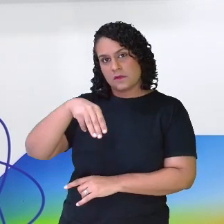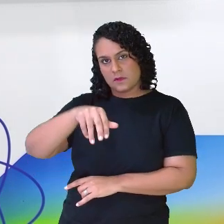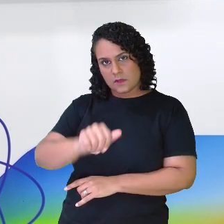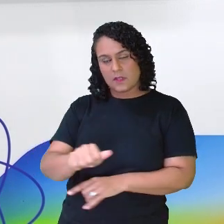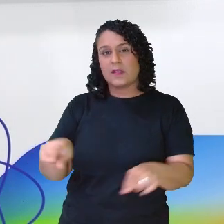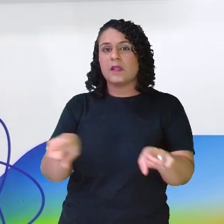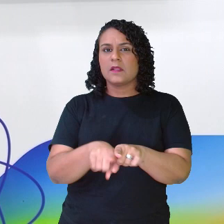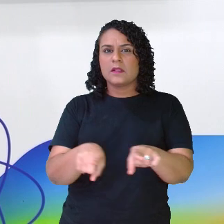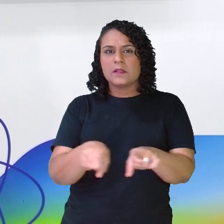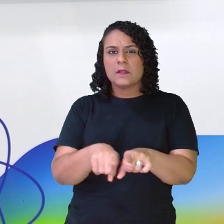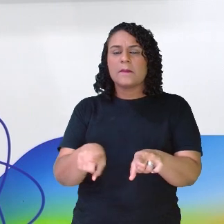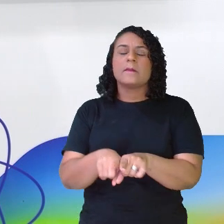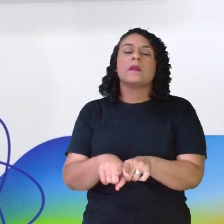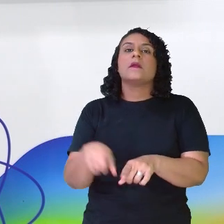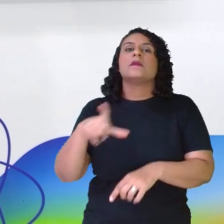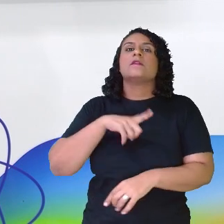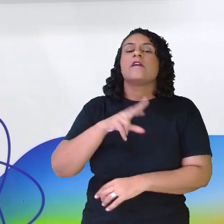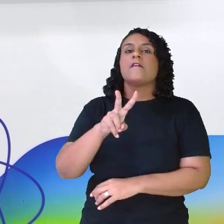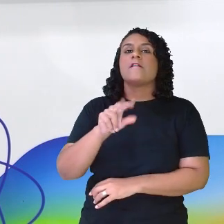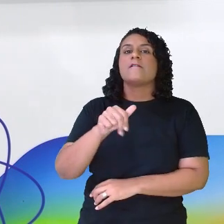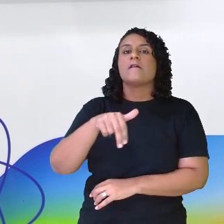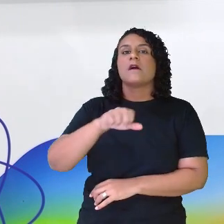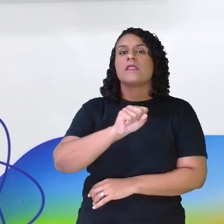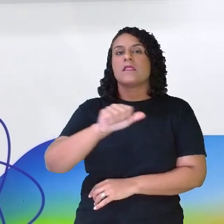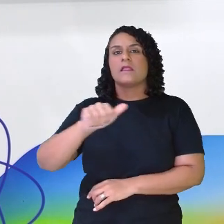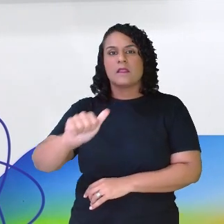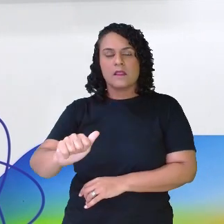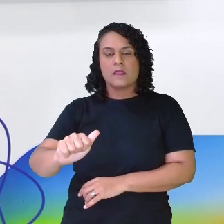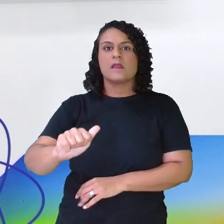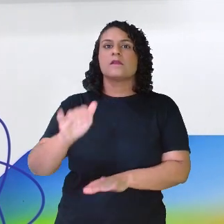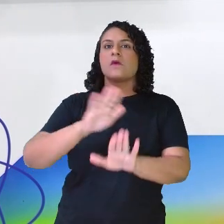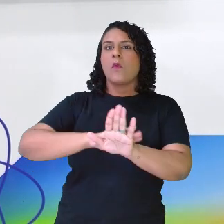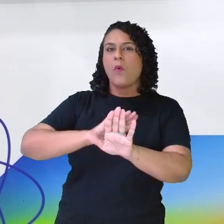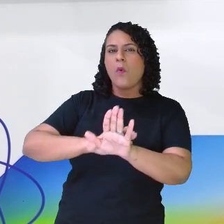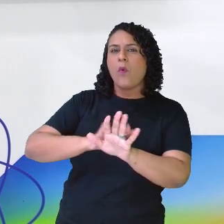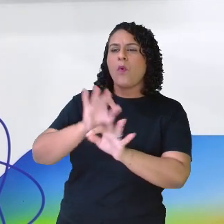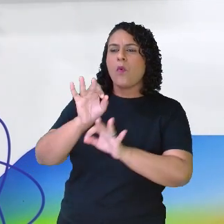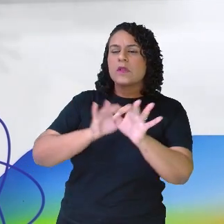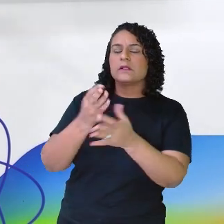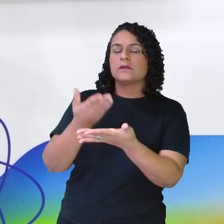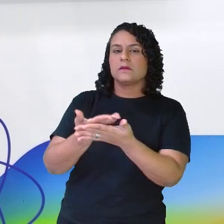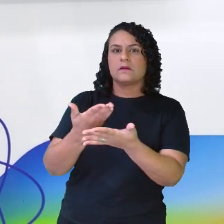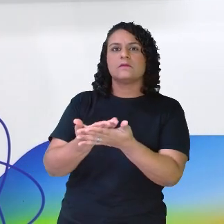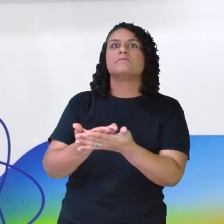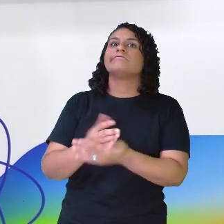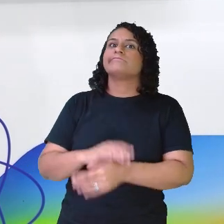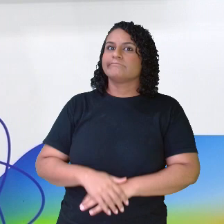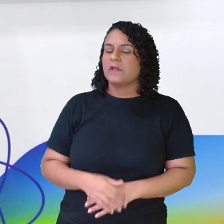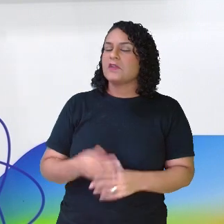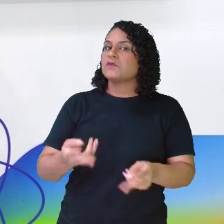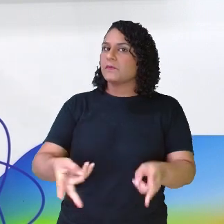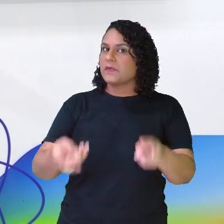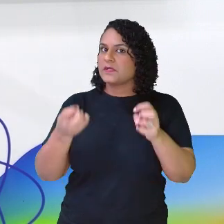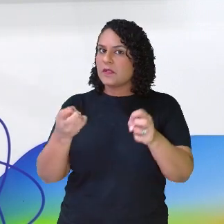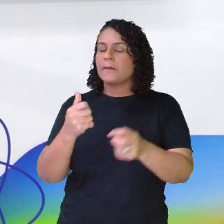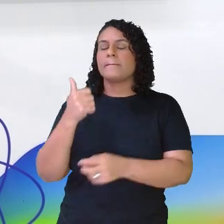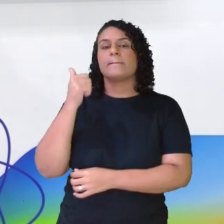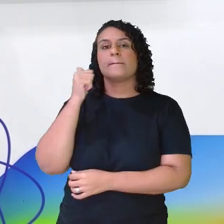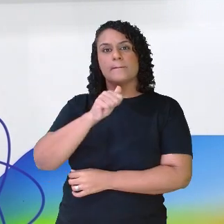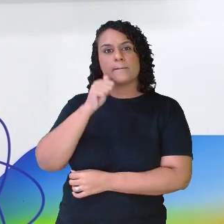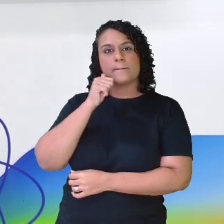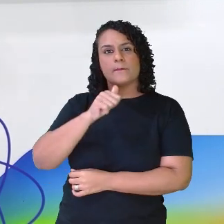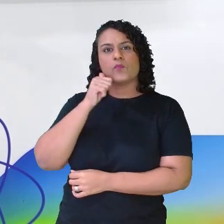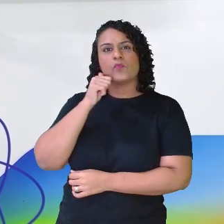também em pé, Josi. Então, a gente percebe que as mulheres elas estão ocupando os espaços dentro